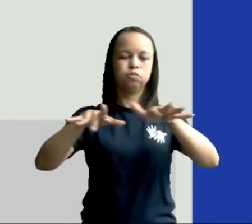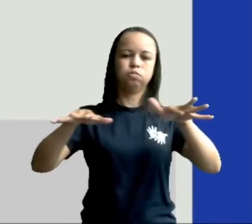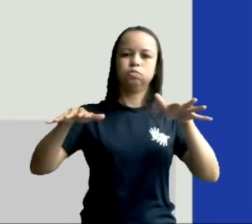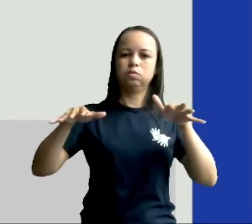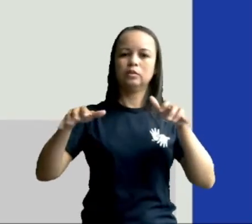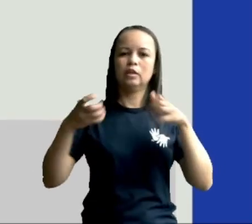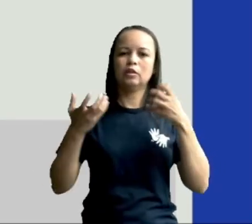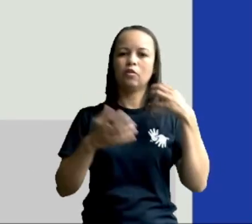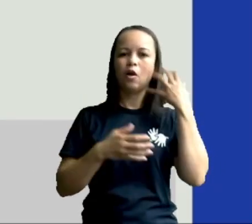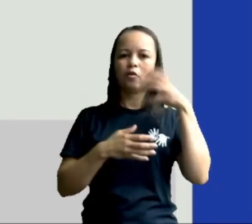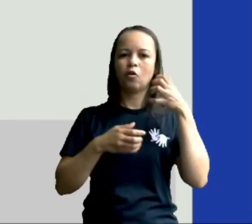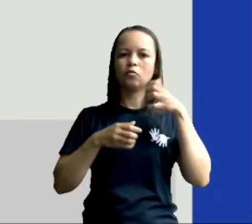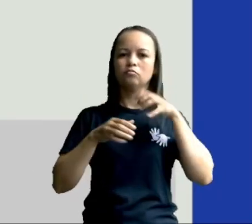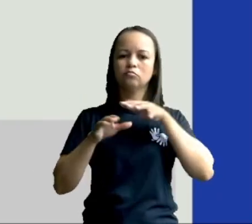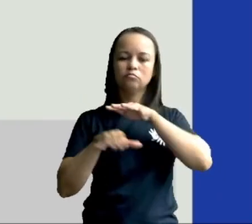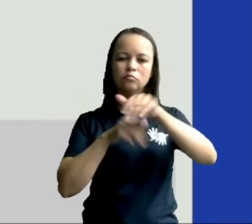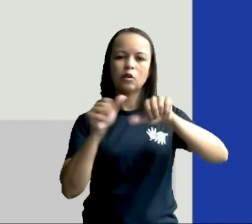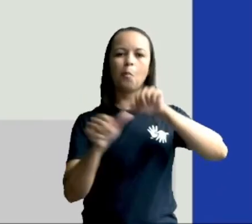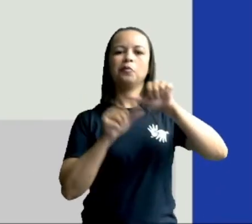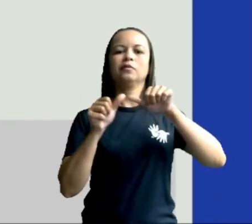uma revolução mesmo.